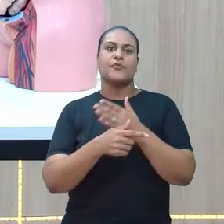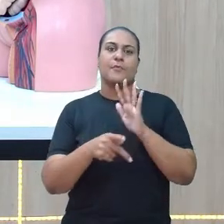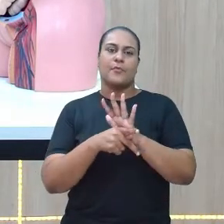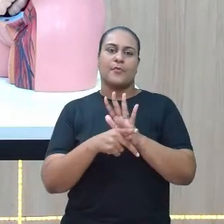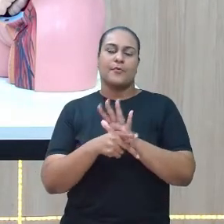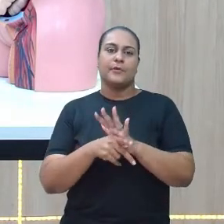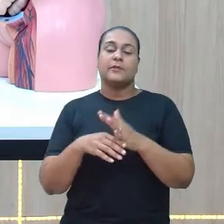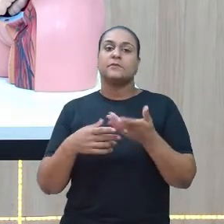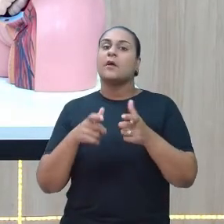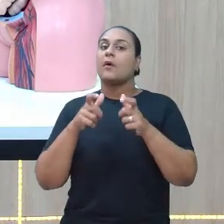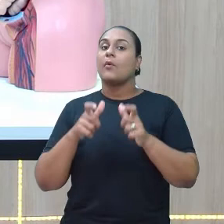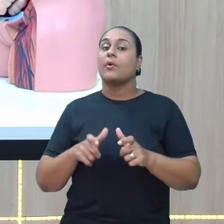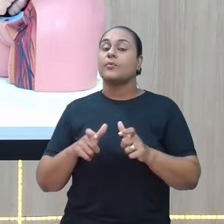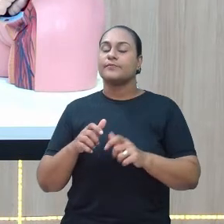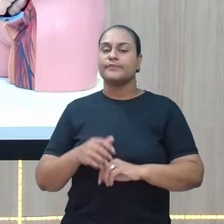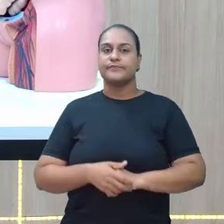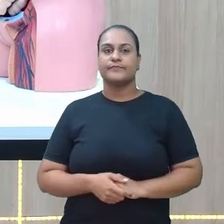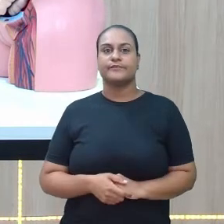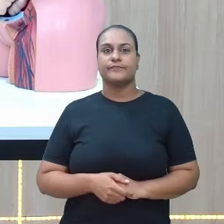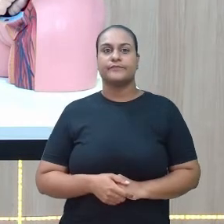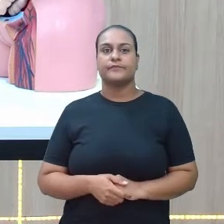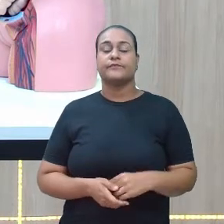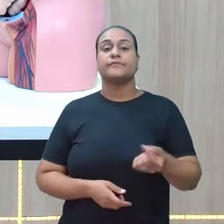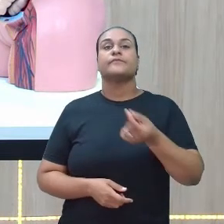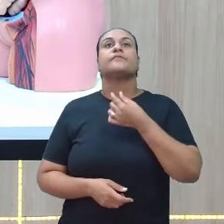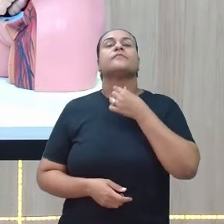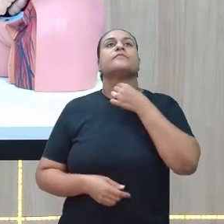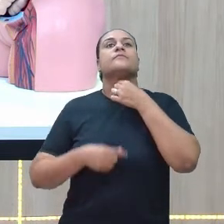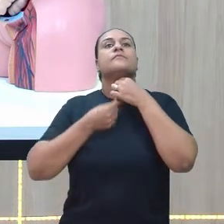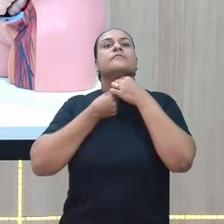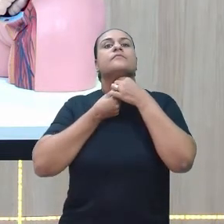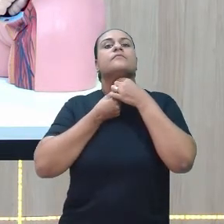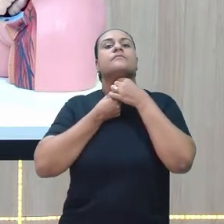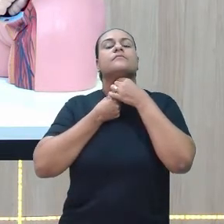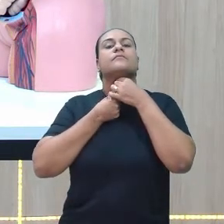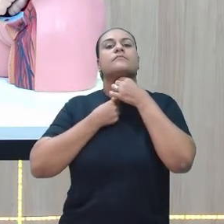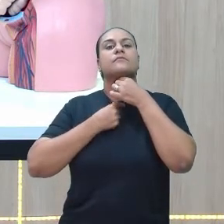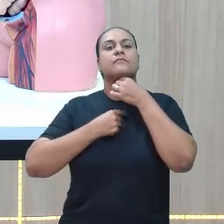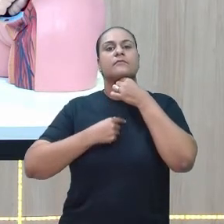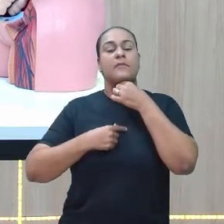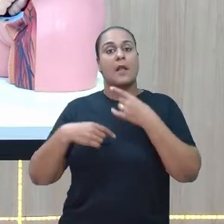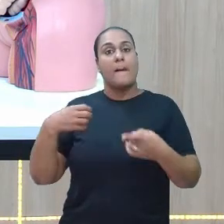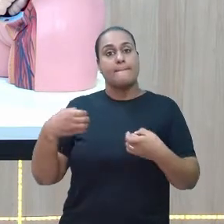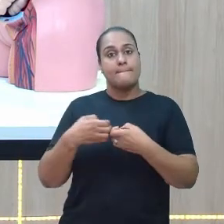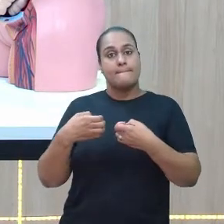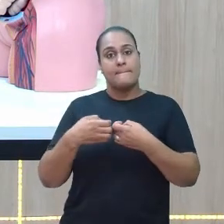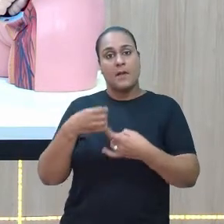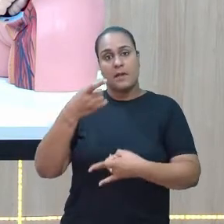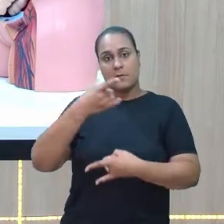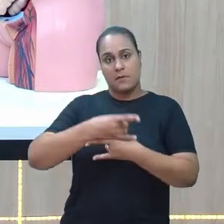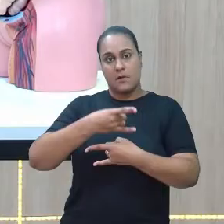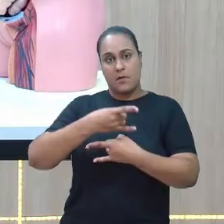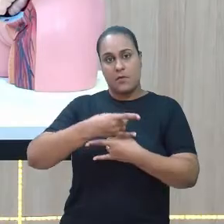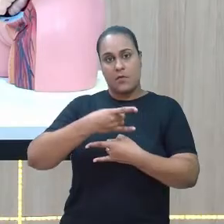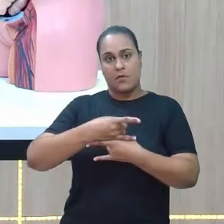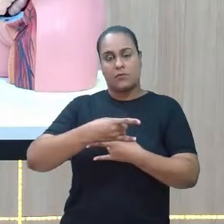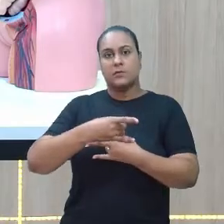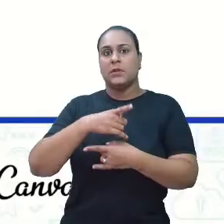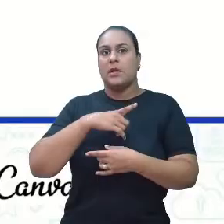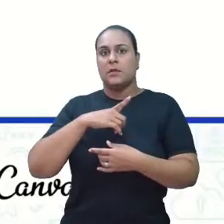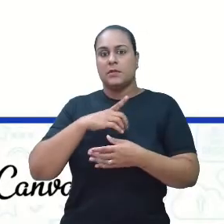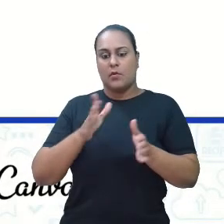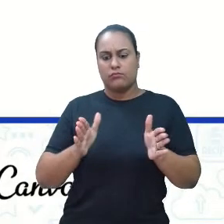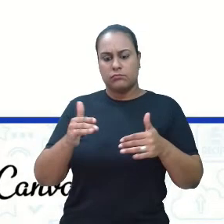ele está localizado onde? Entre a traqueia e a coluna vertebral. E ele apresenta um tamanho